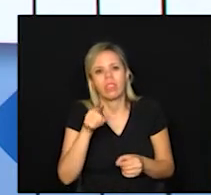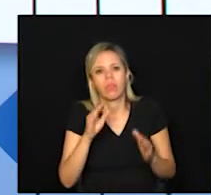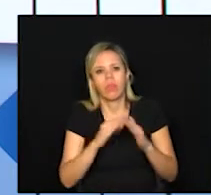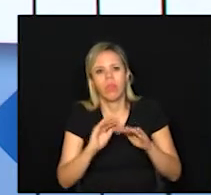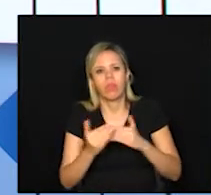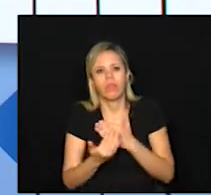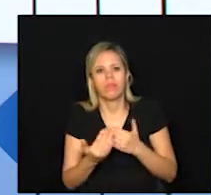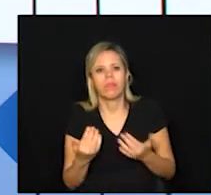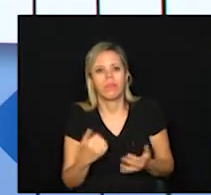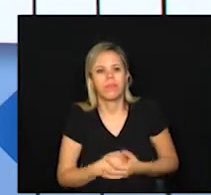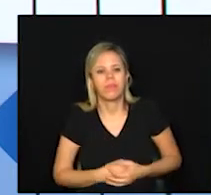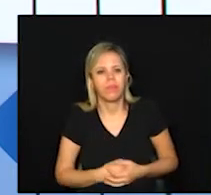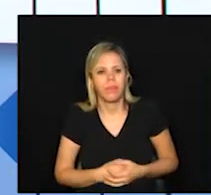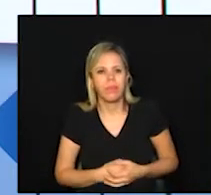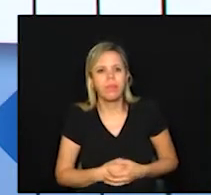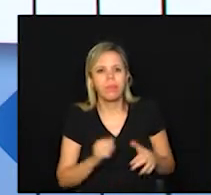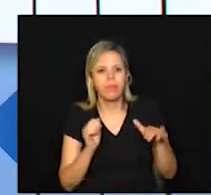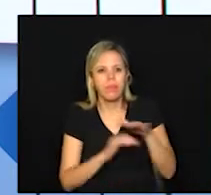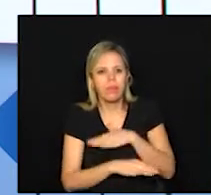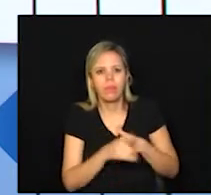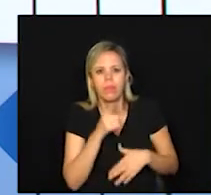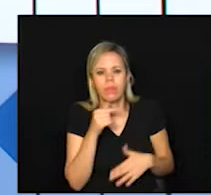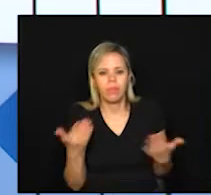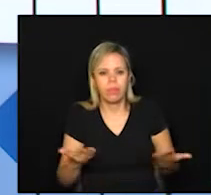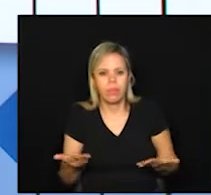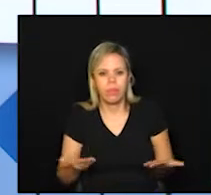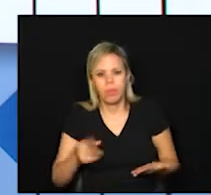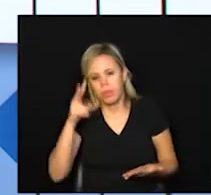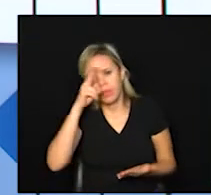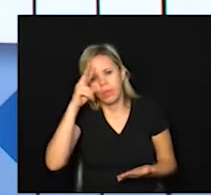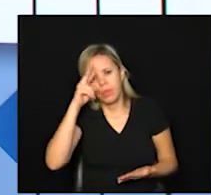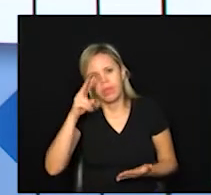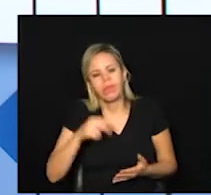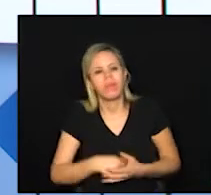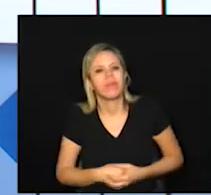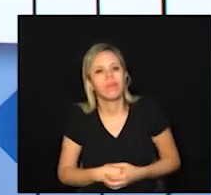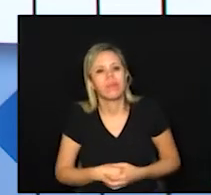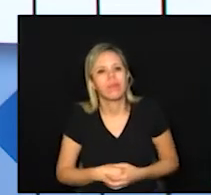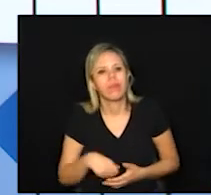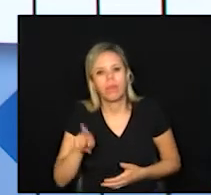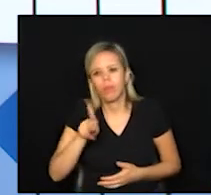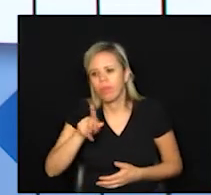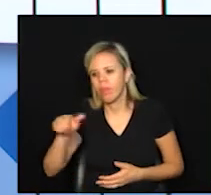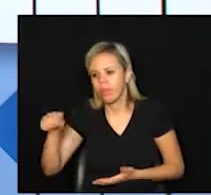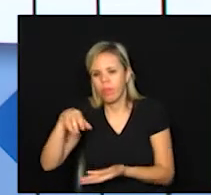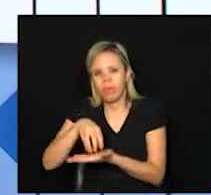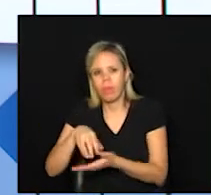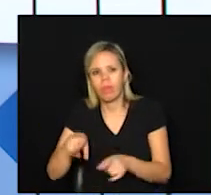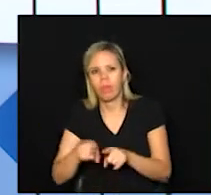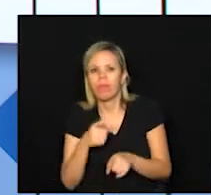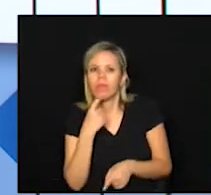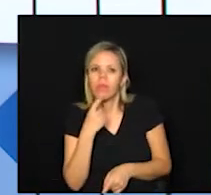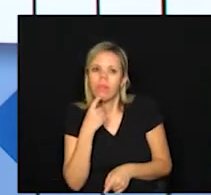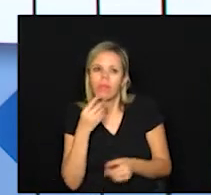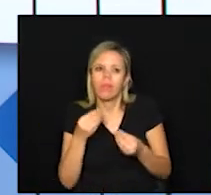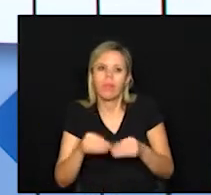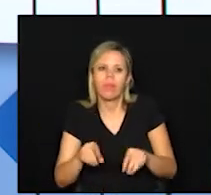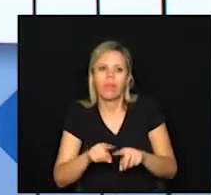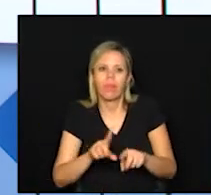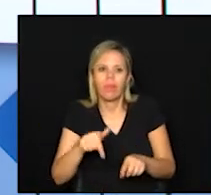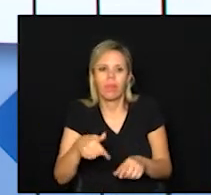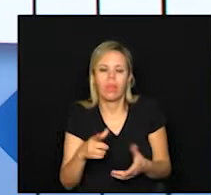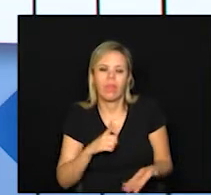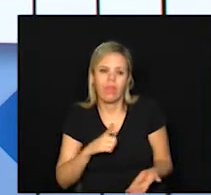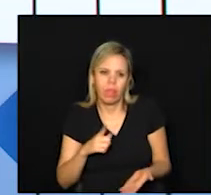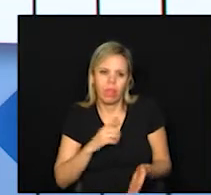nessa região, a reserva de água hoje. Lembrando que o PA do Campo Grande também vai ser afetado, mas aí, neste